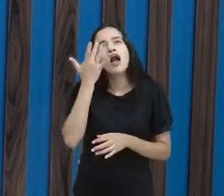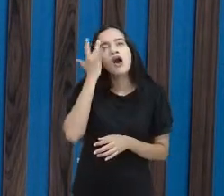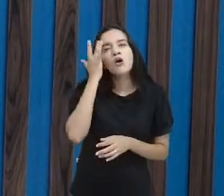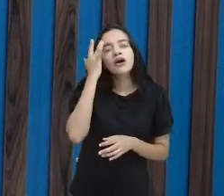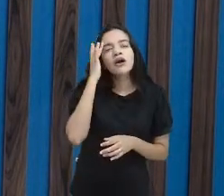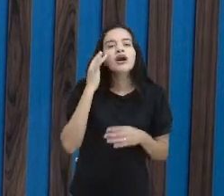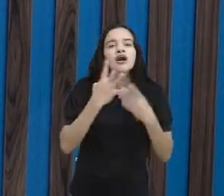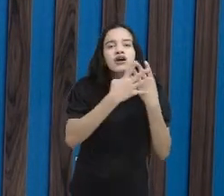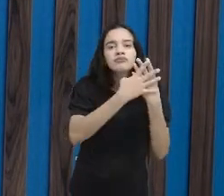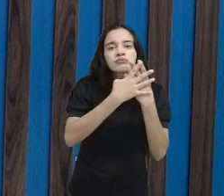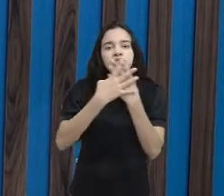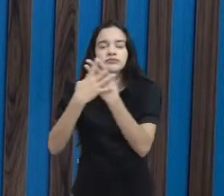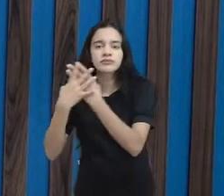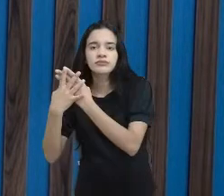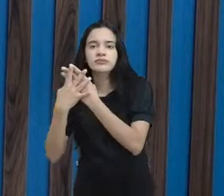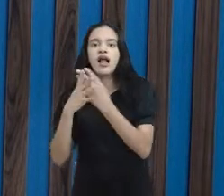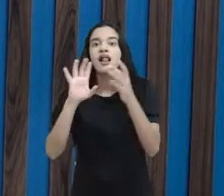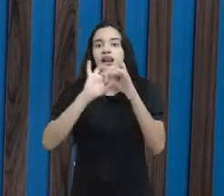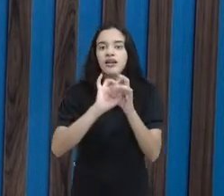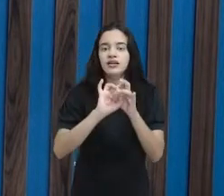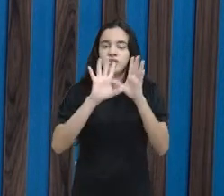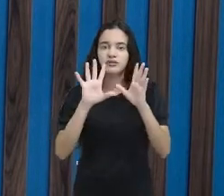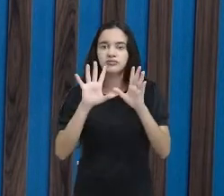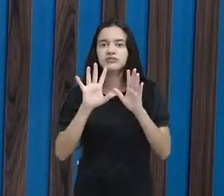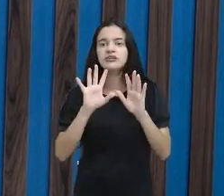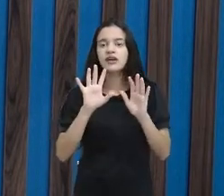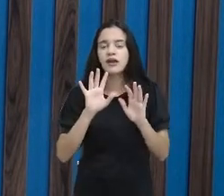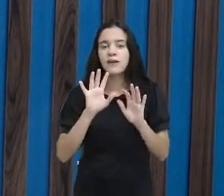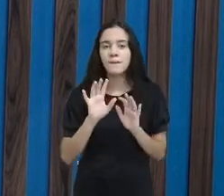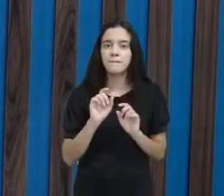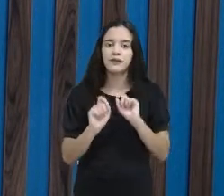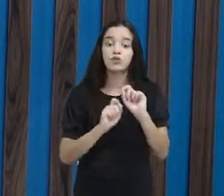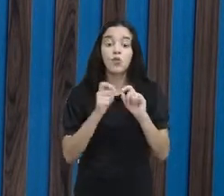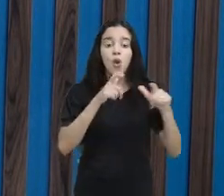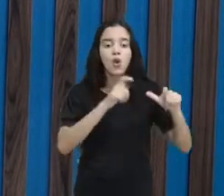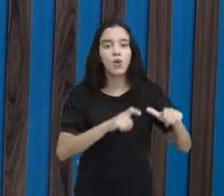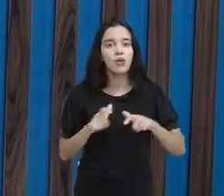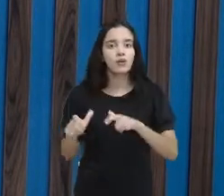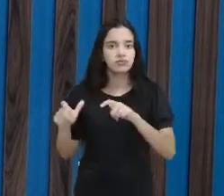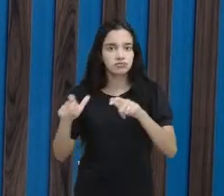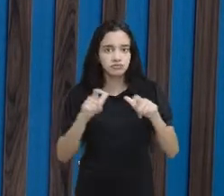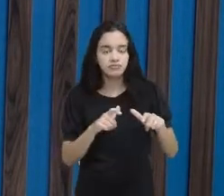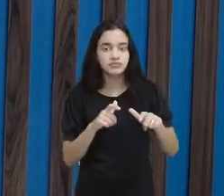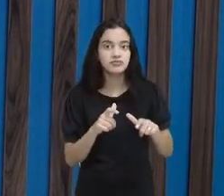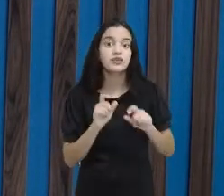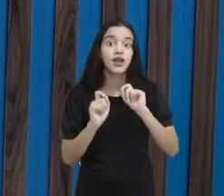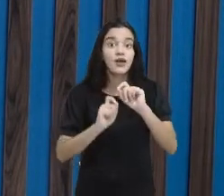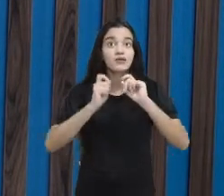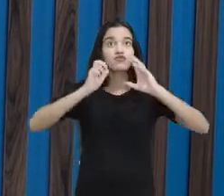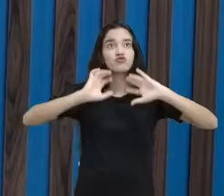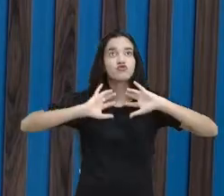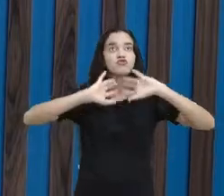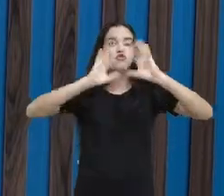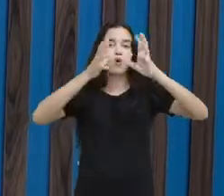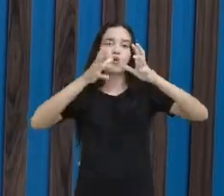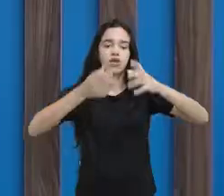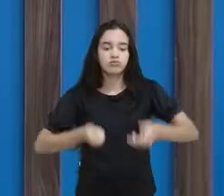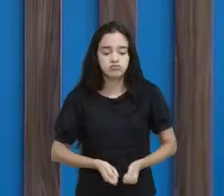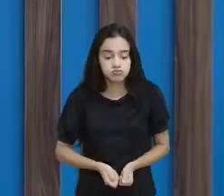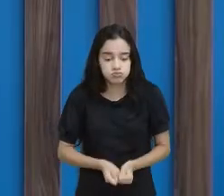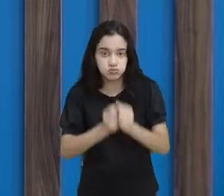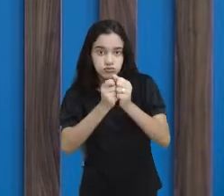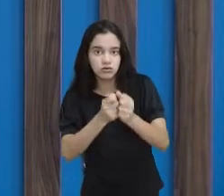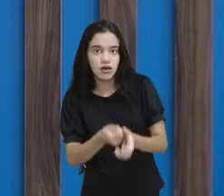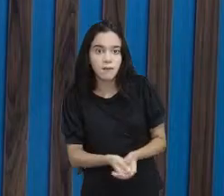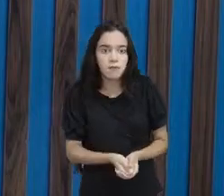de rede, o que mais é livre, assim, né, com local de saque, é o vôlei, porque você pode sacar lá vontade, onde né?